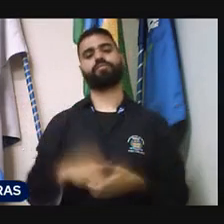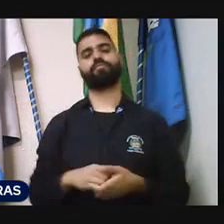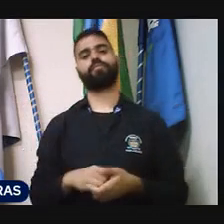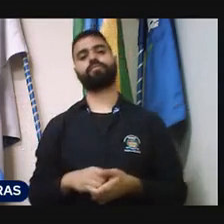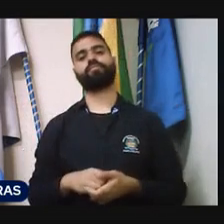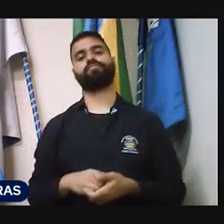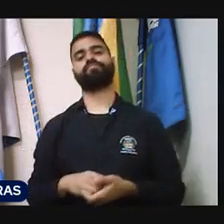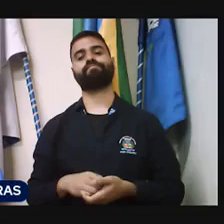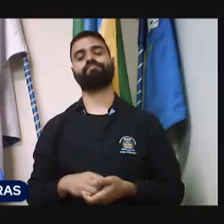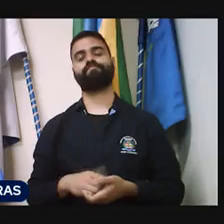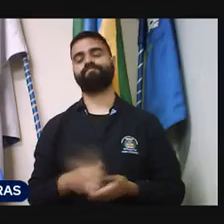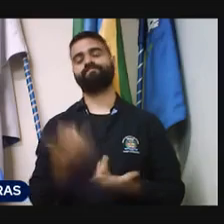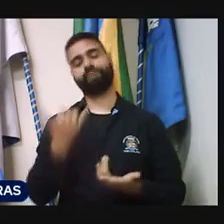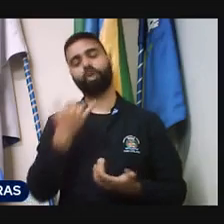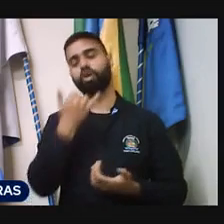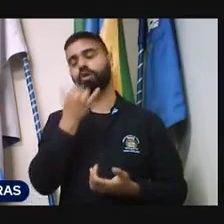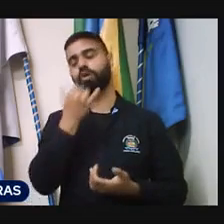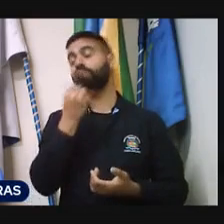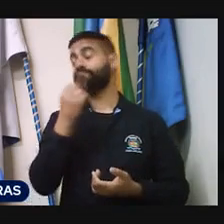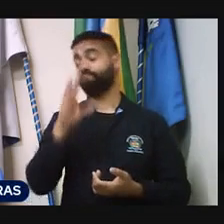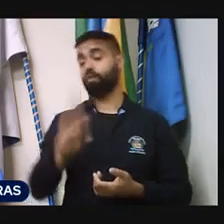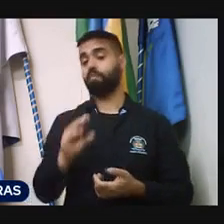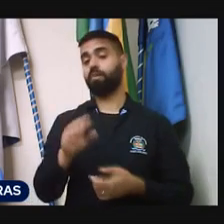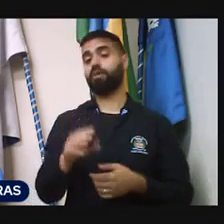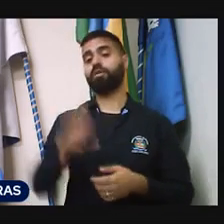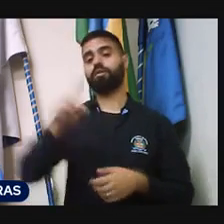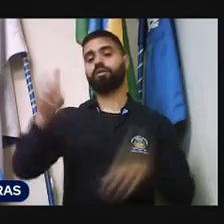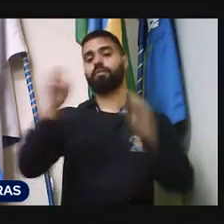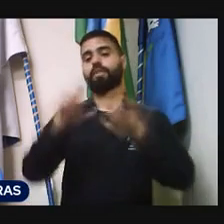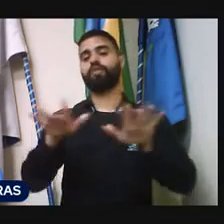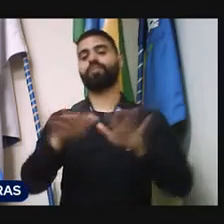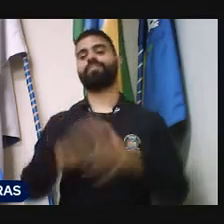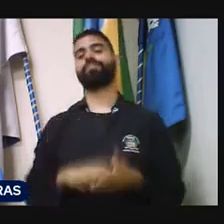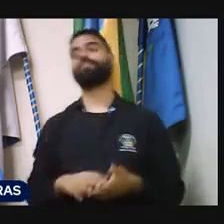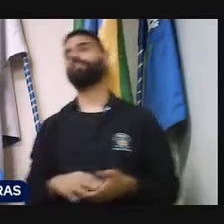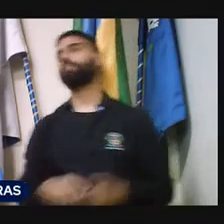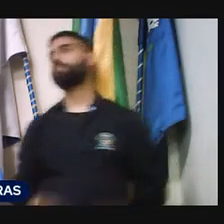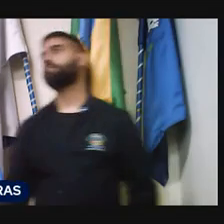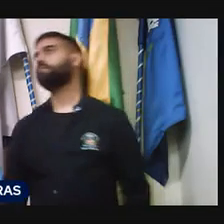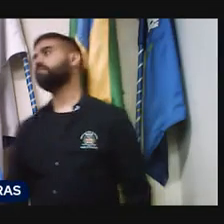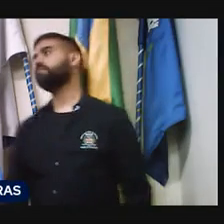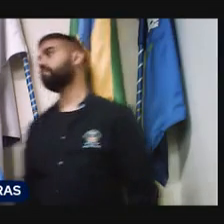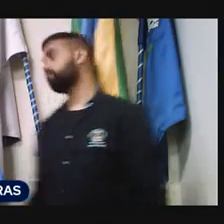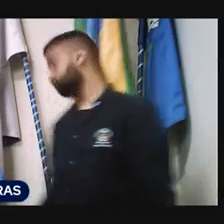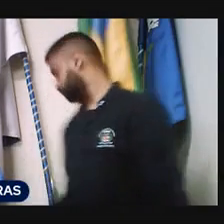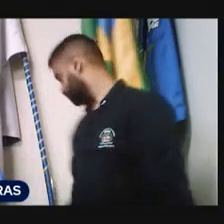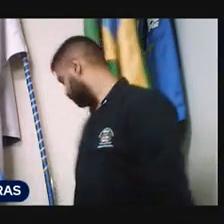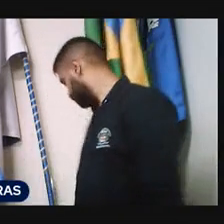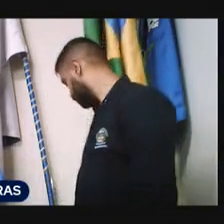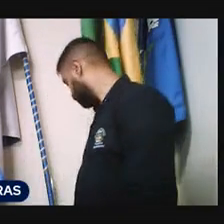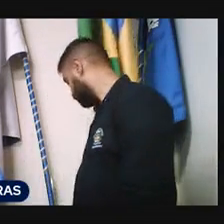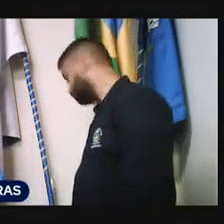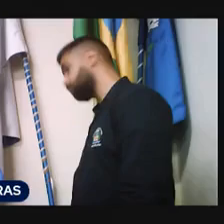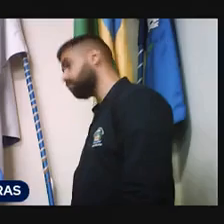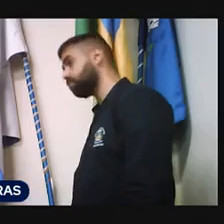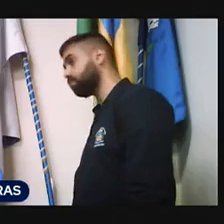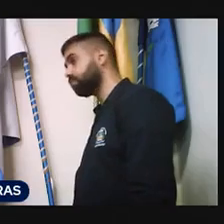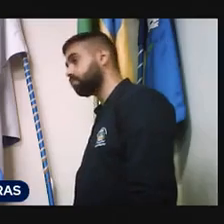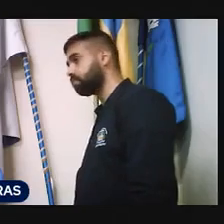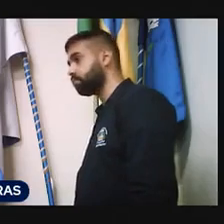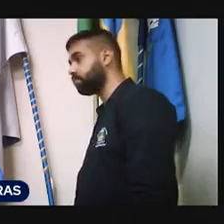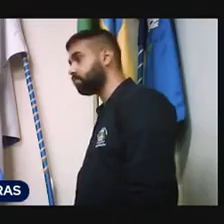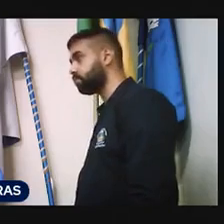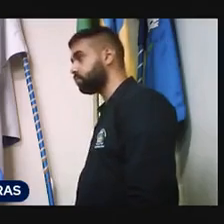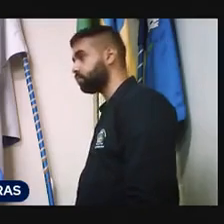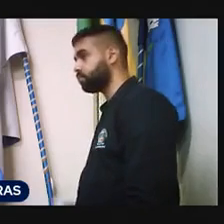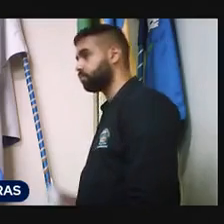e no mais Tenham todos uma boa noite fique com Deus um bom final de semana a vereadora Fabiana Vasconcelos